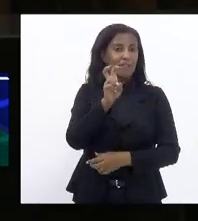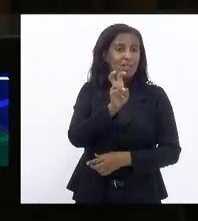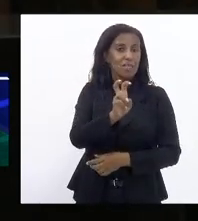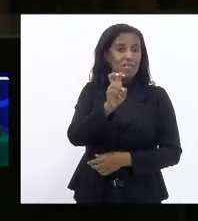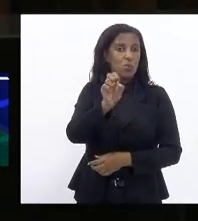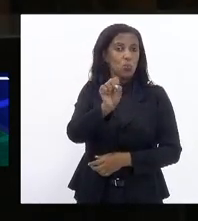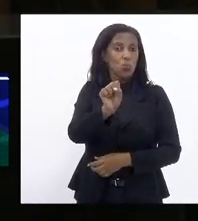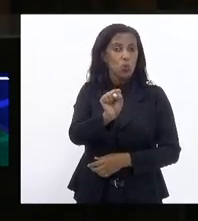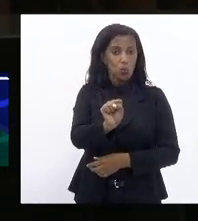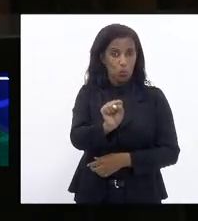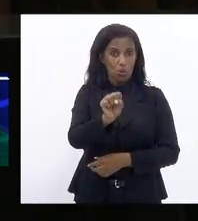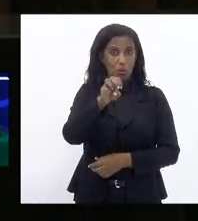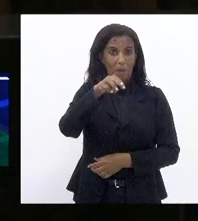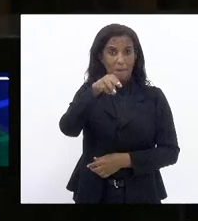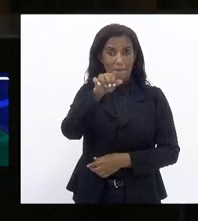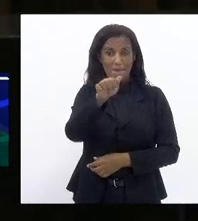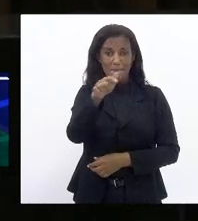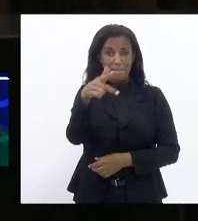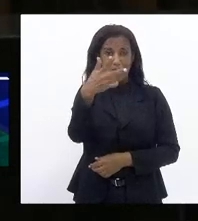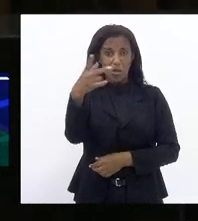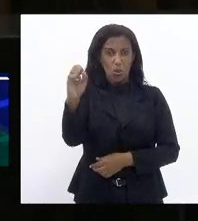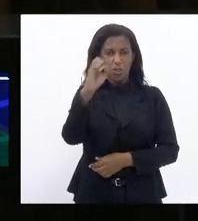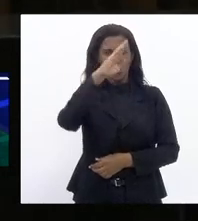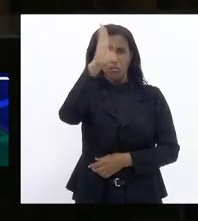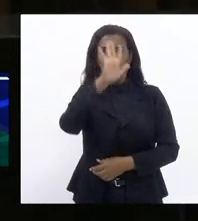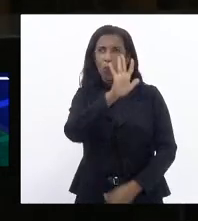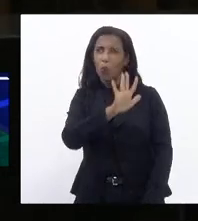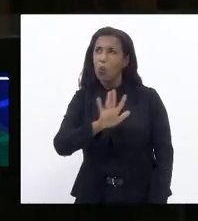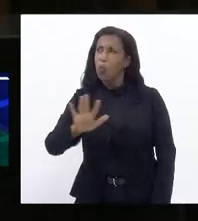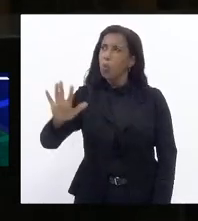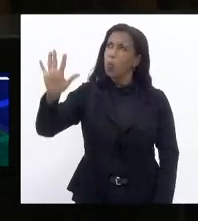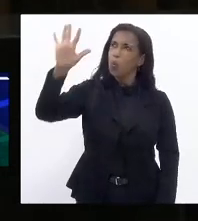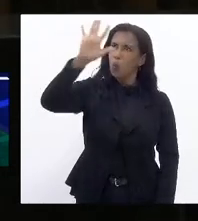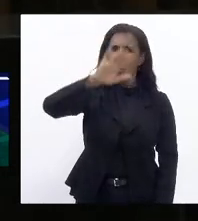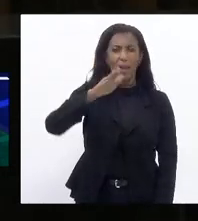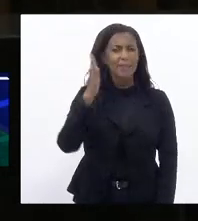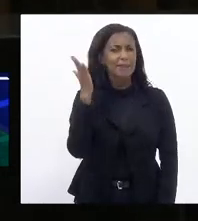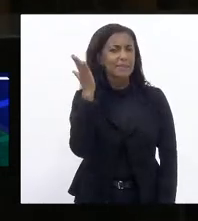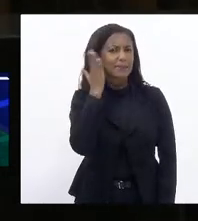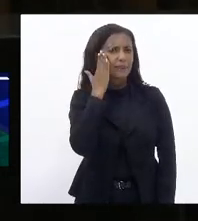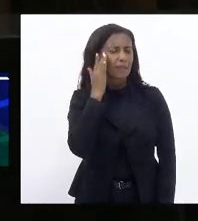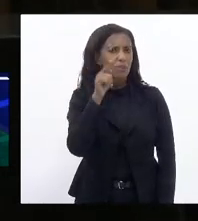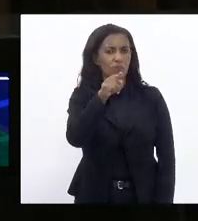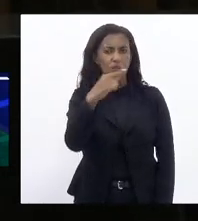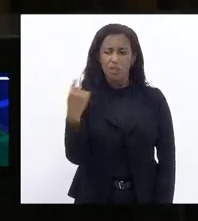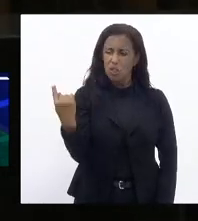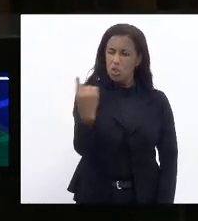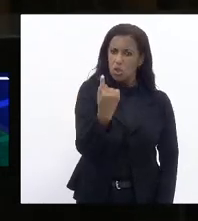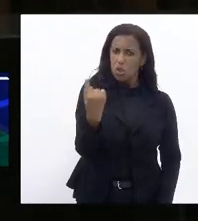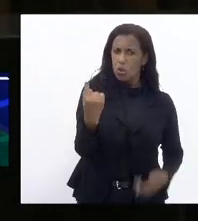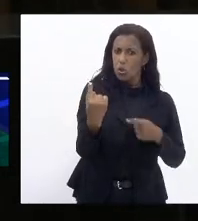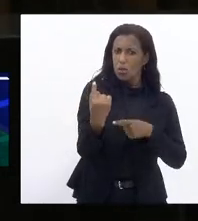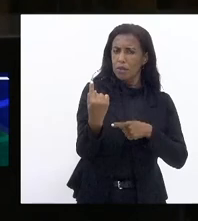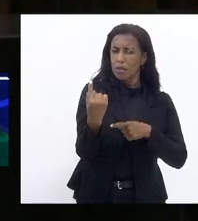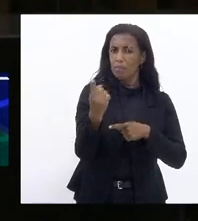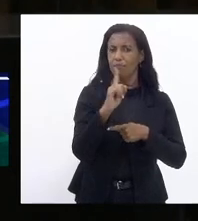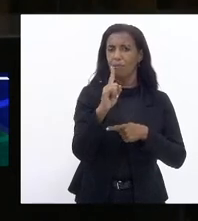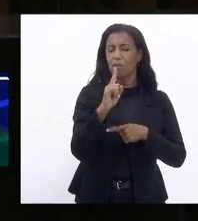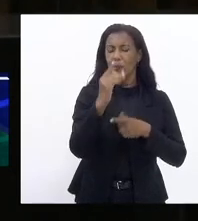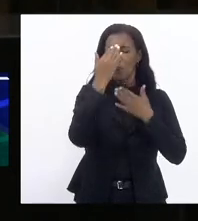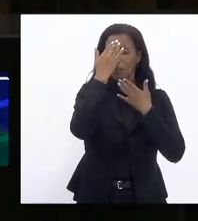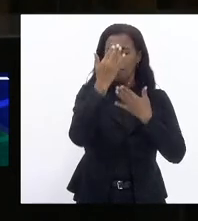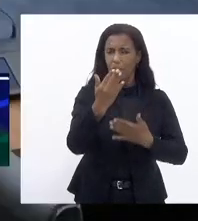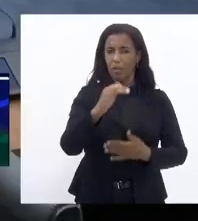58 milhões de brasileiros. E saiba, você não está sozinho. Muito obrigado pela